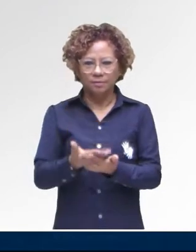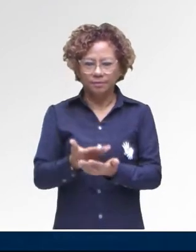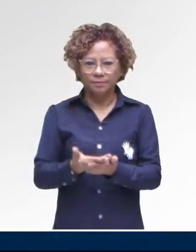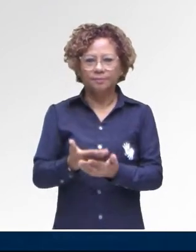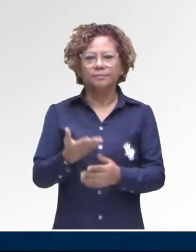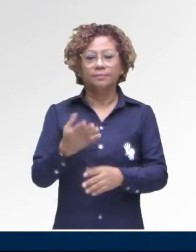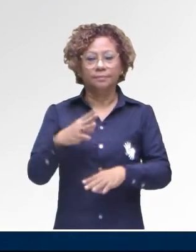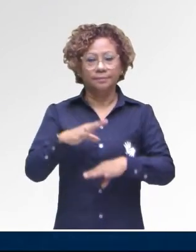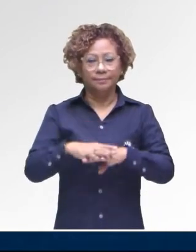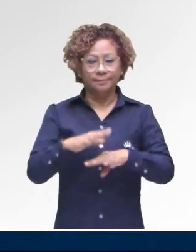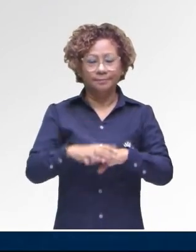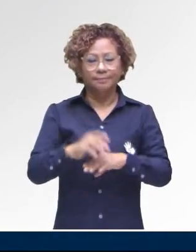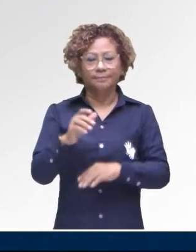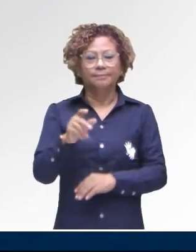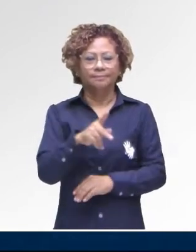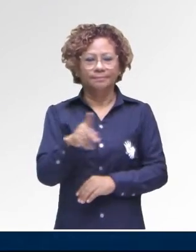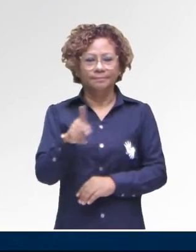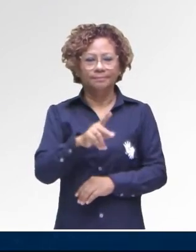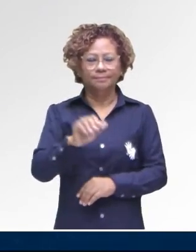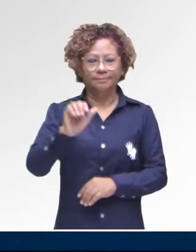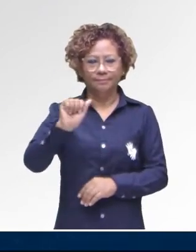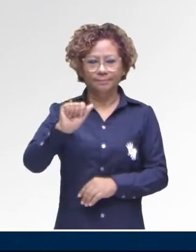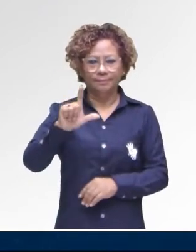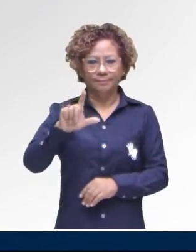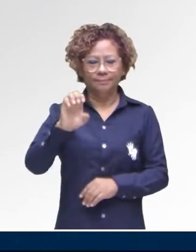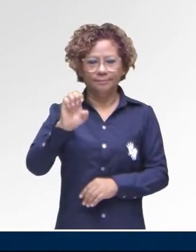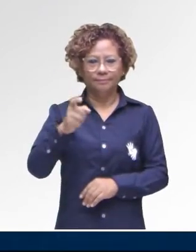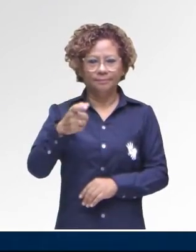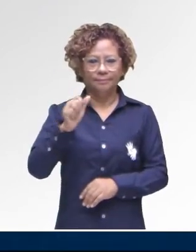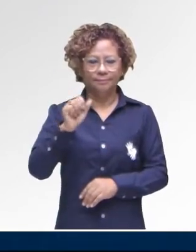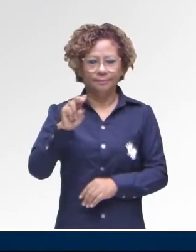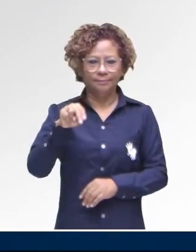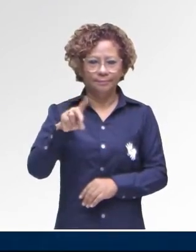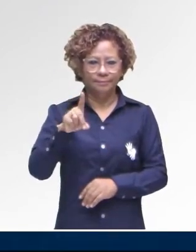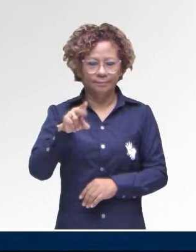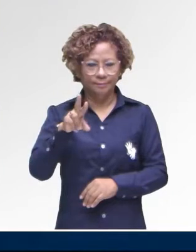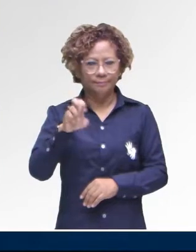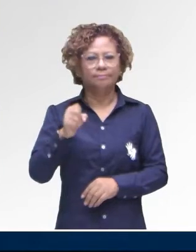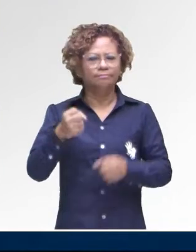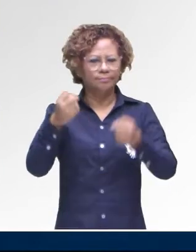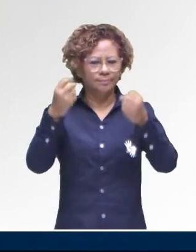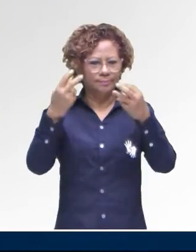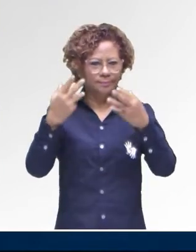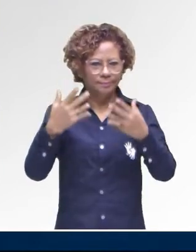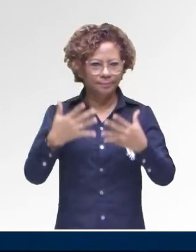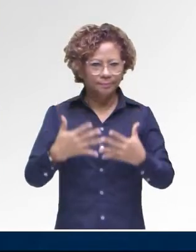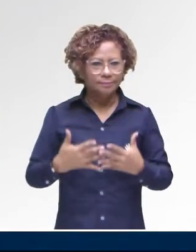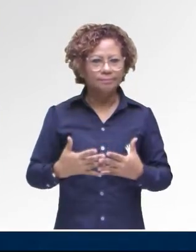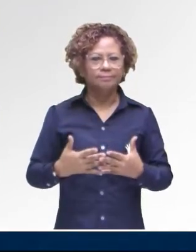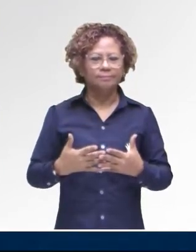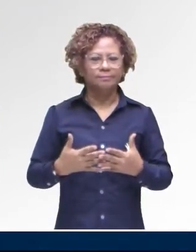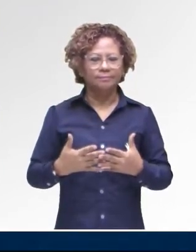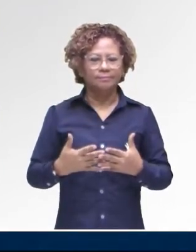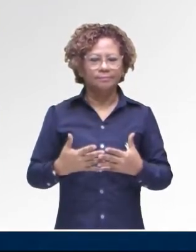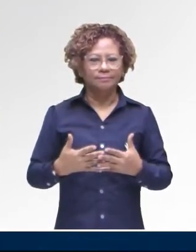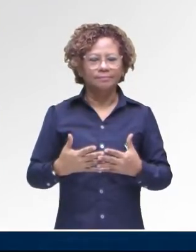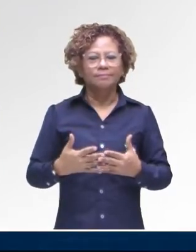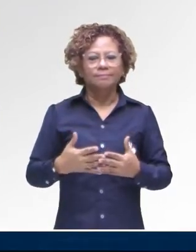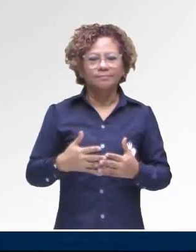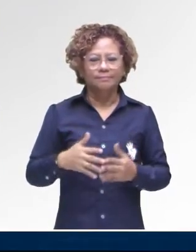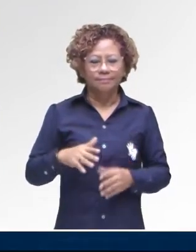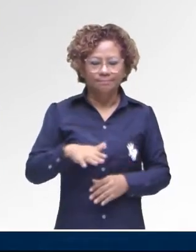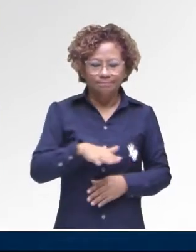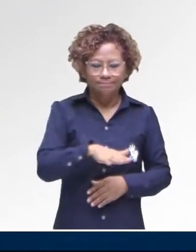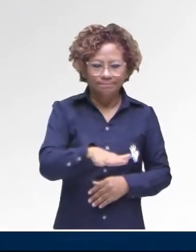Santos. Bem, falaremos nas nossas aulas sobre geometria plana. Então, não podemos deixar de lado uma pessoa